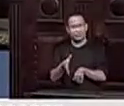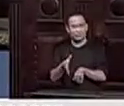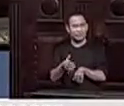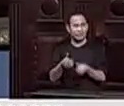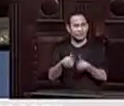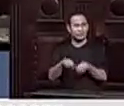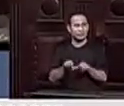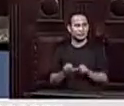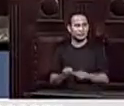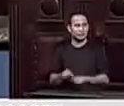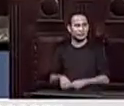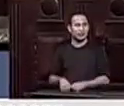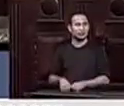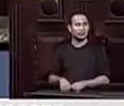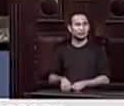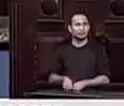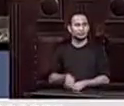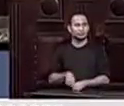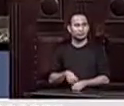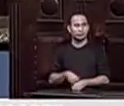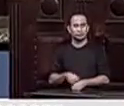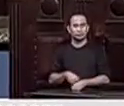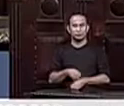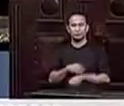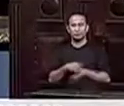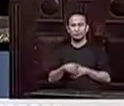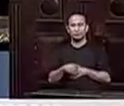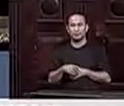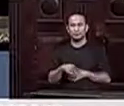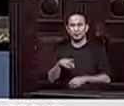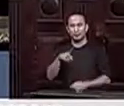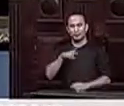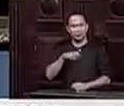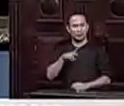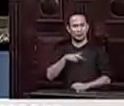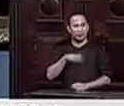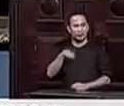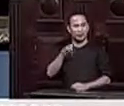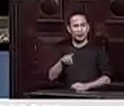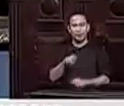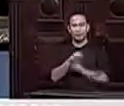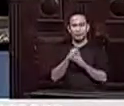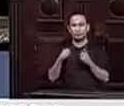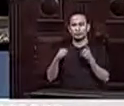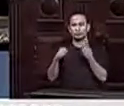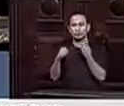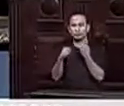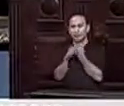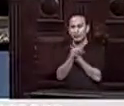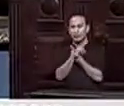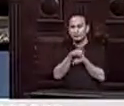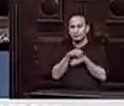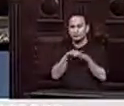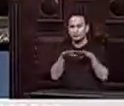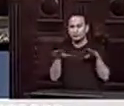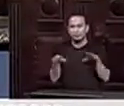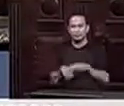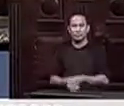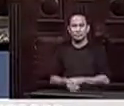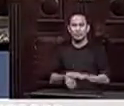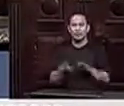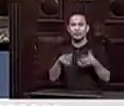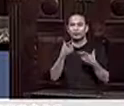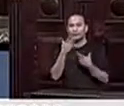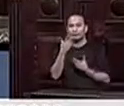livro 1984, do Big Brother, né? A sociedade vigiada. E quando a gente